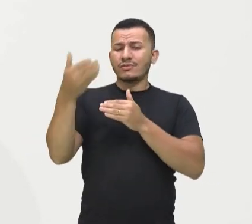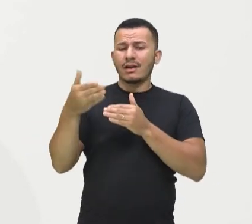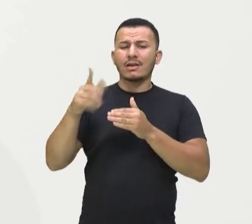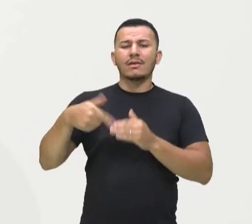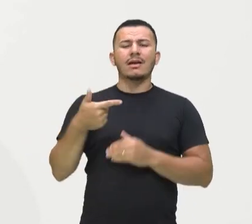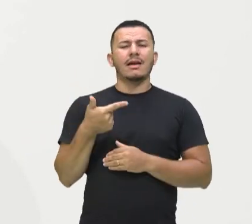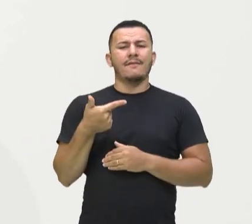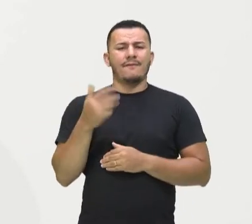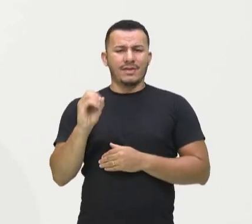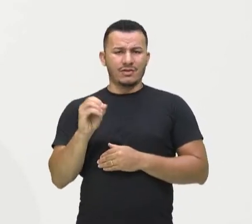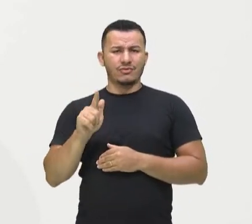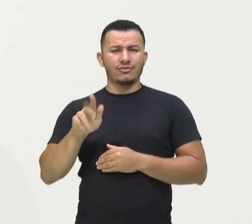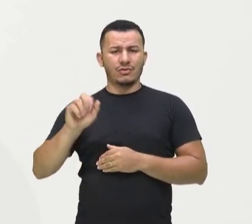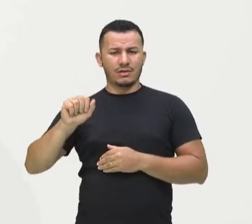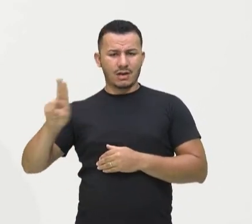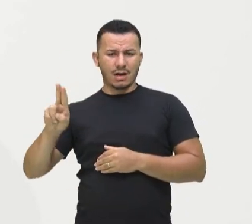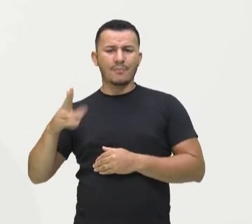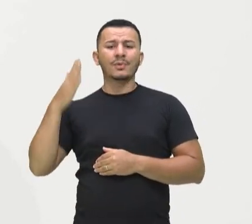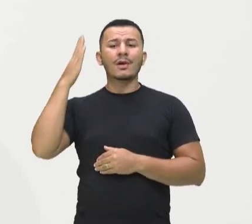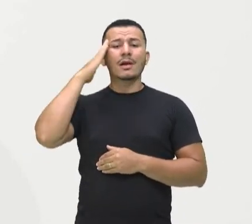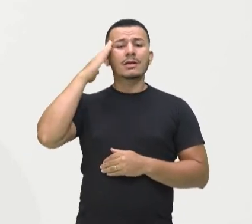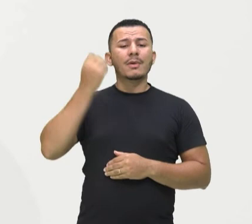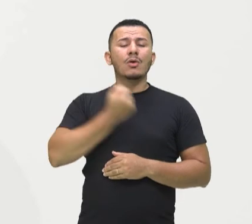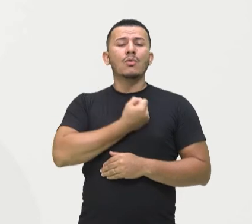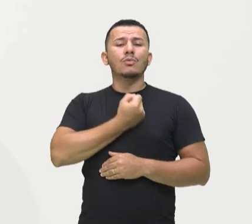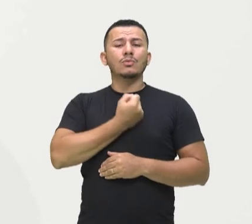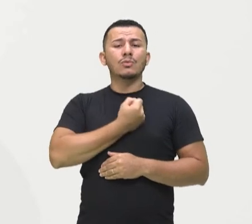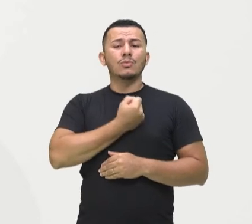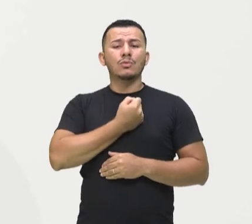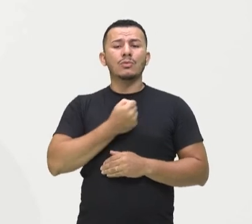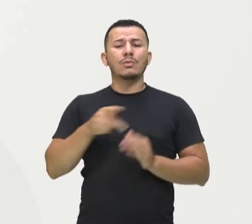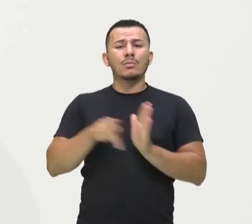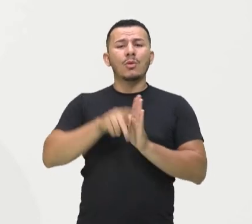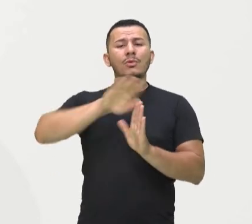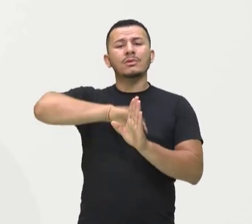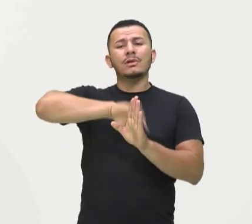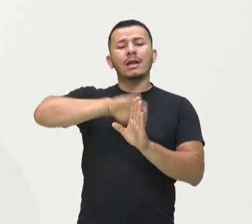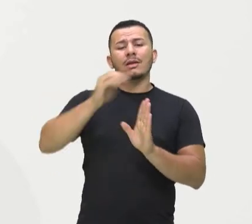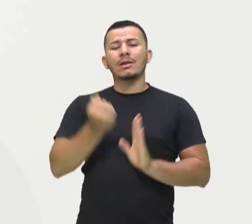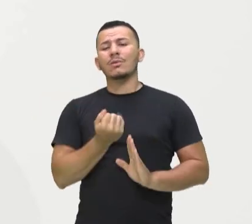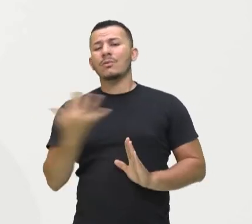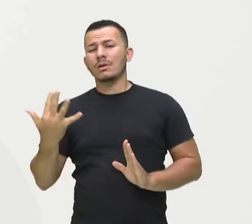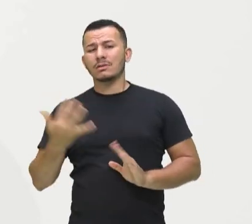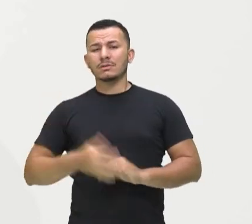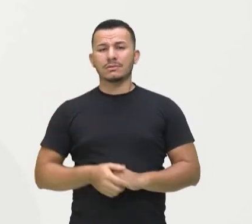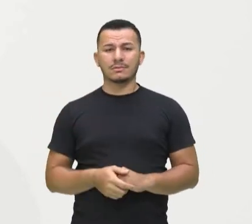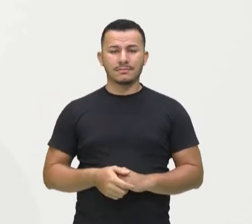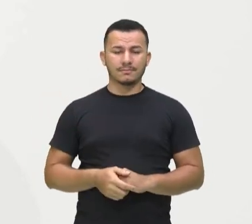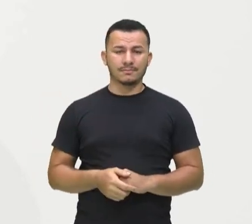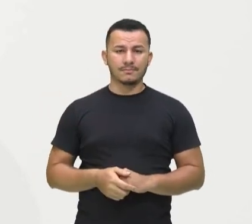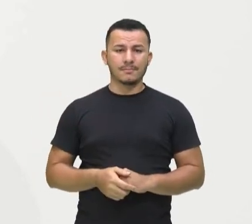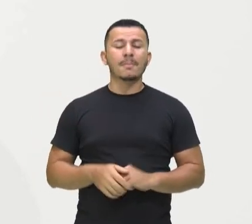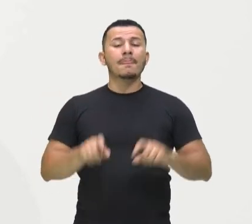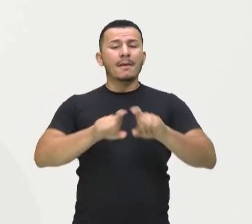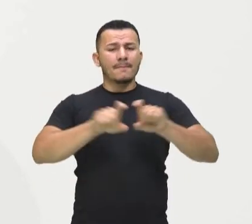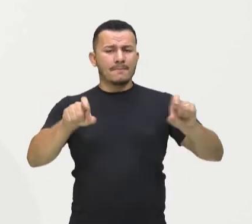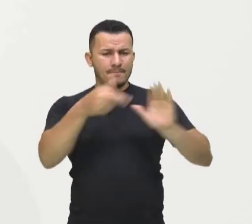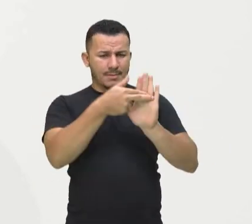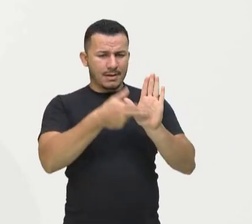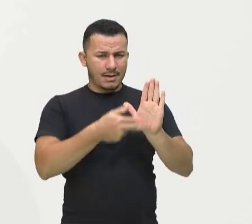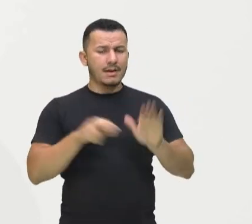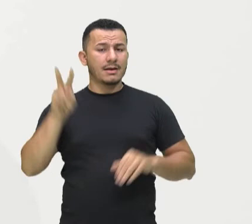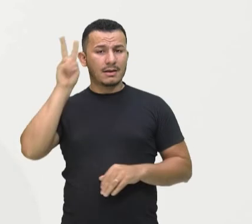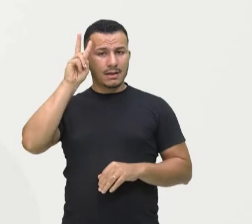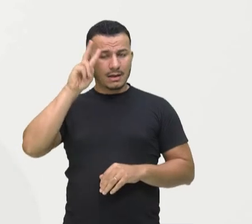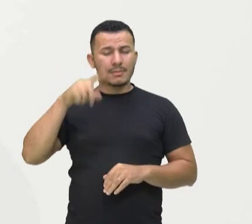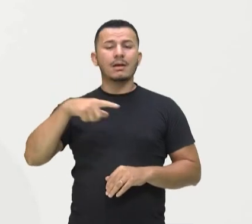polígono é... Aí a gente vai ter que pensar um pouquinho agora, tá? Olha só. Pela equação, pela formulazinha lá do ângulo externo, nós